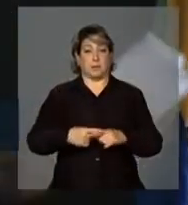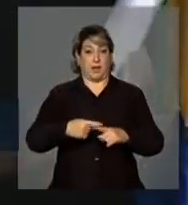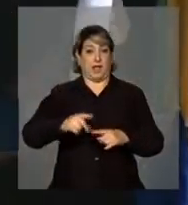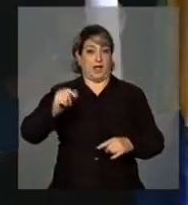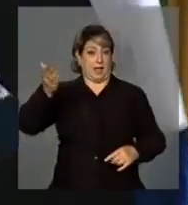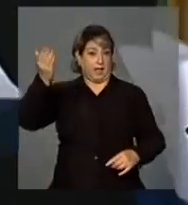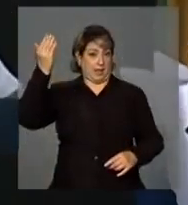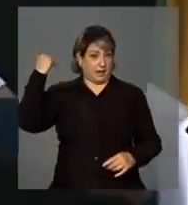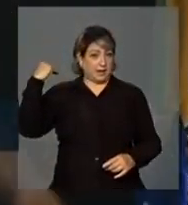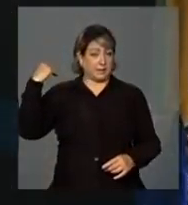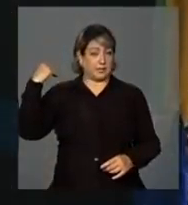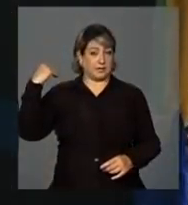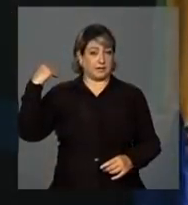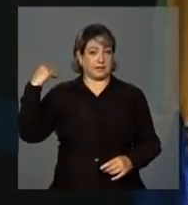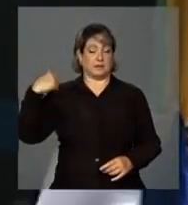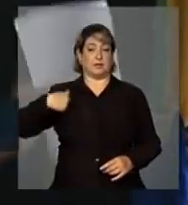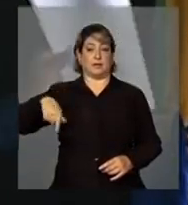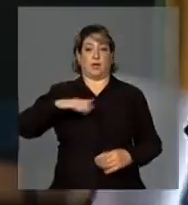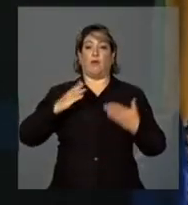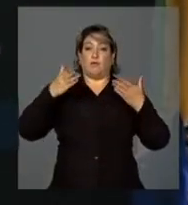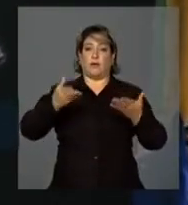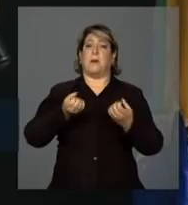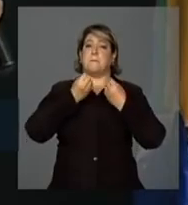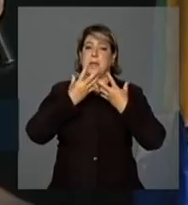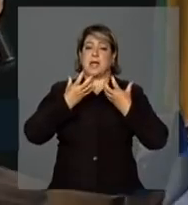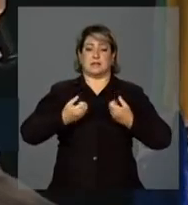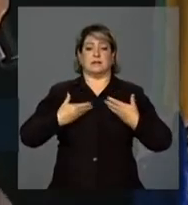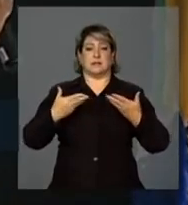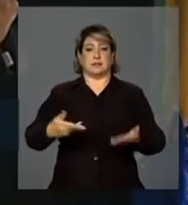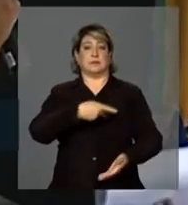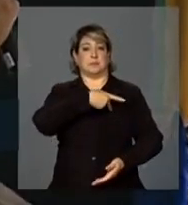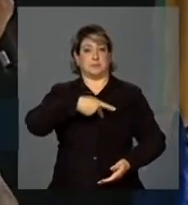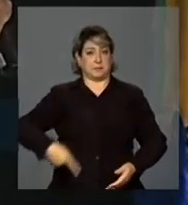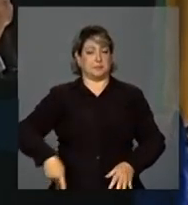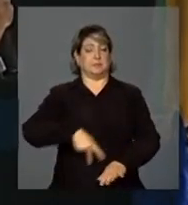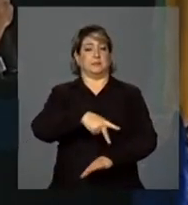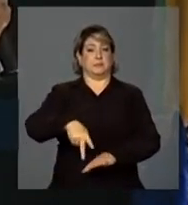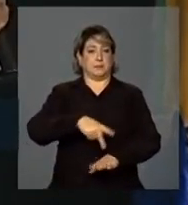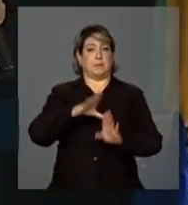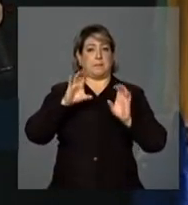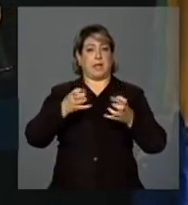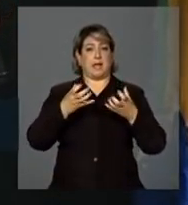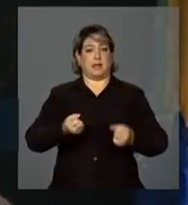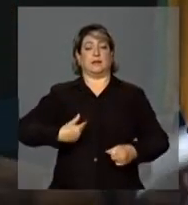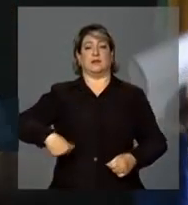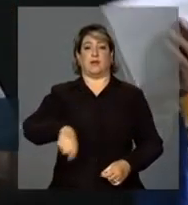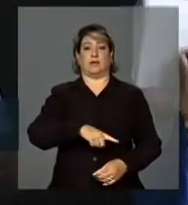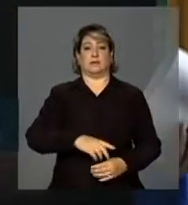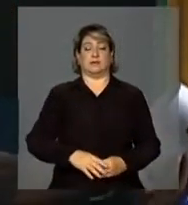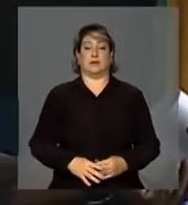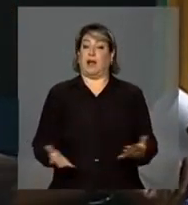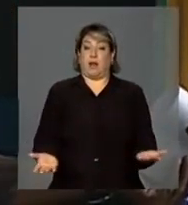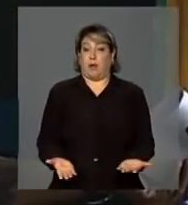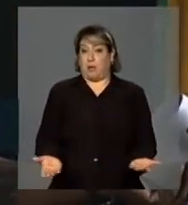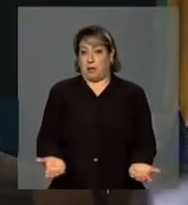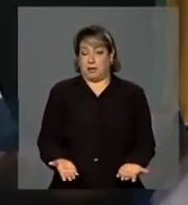época que fomos bem recebidos pelo presidente da República. E